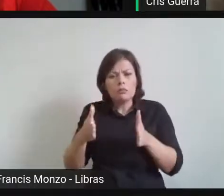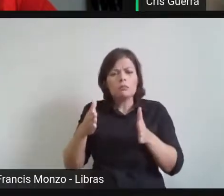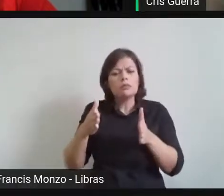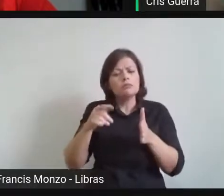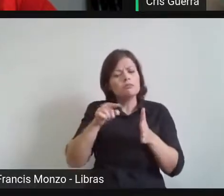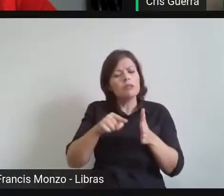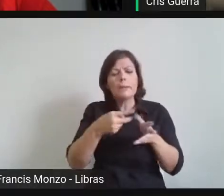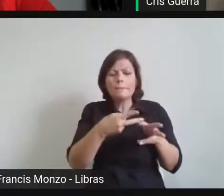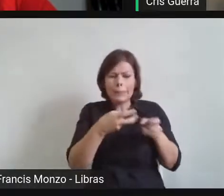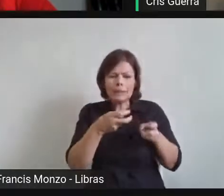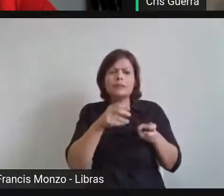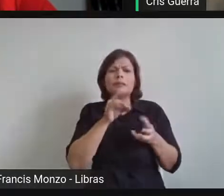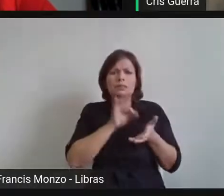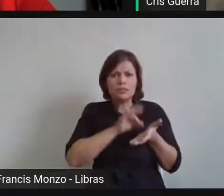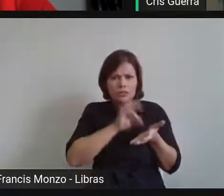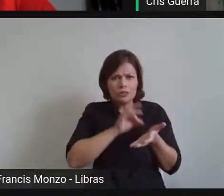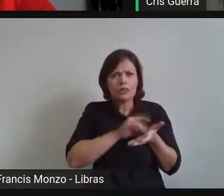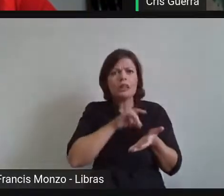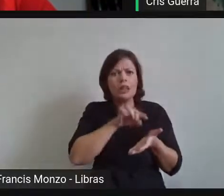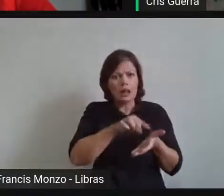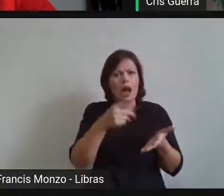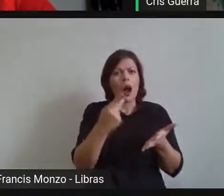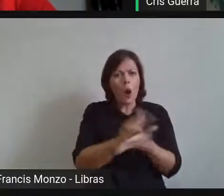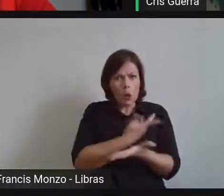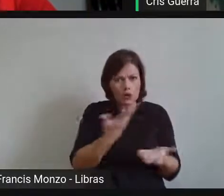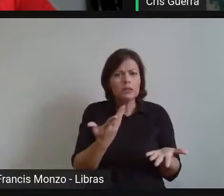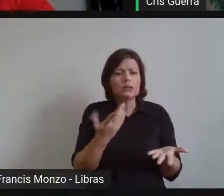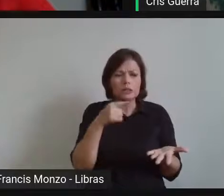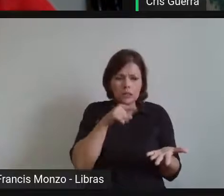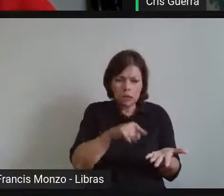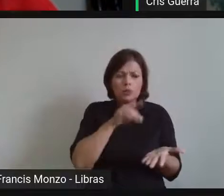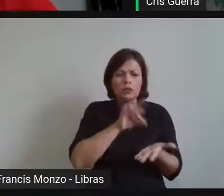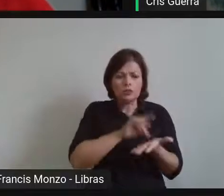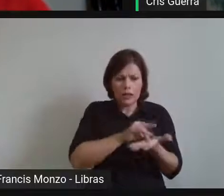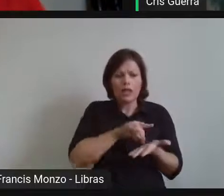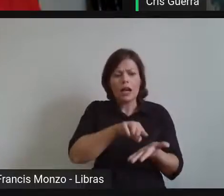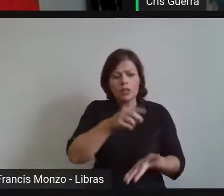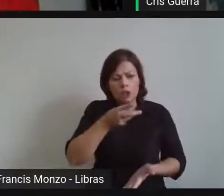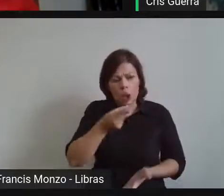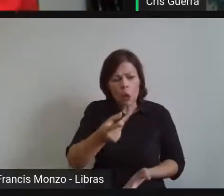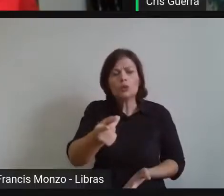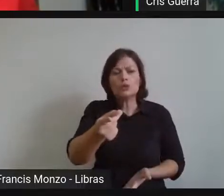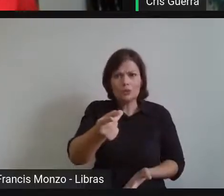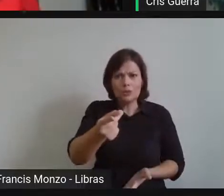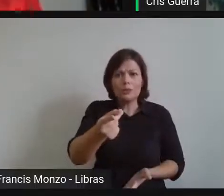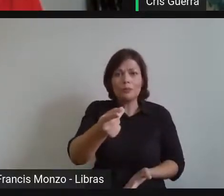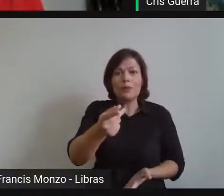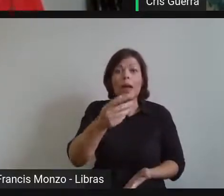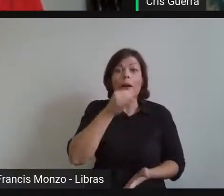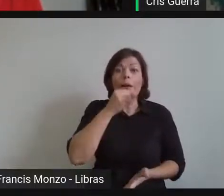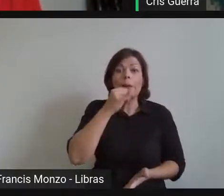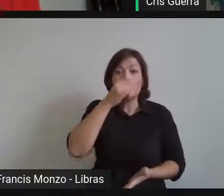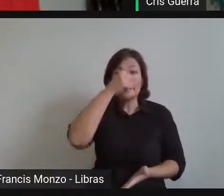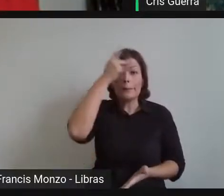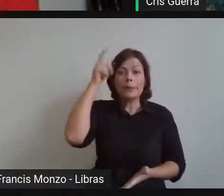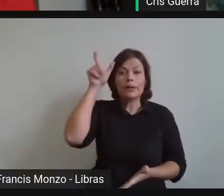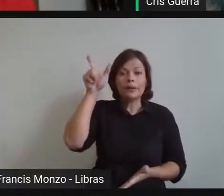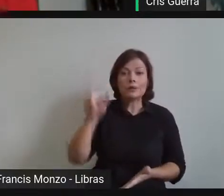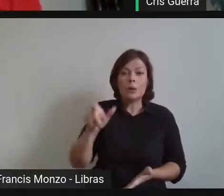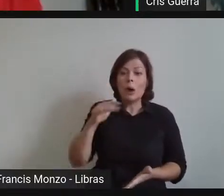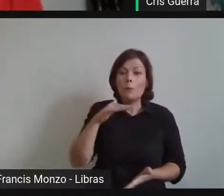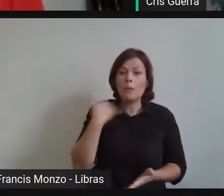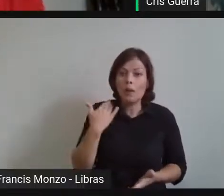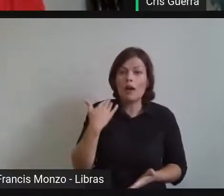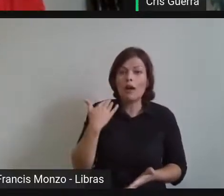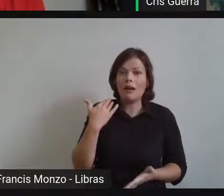ele aconteceu e que ele perdura, né? A morte é um grande aprendizado nesse sentido. É um grande divisor de águas, né? Exatamente.